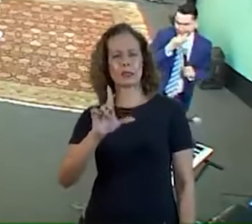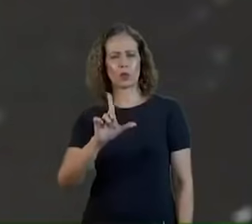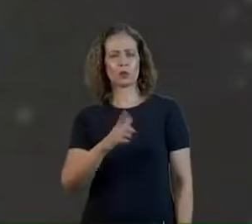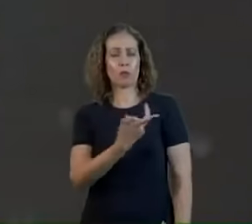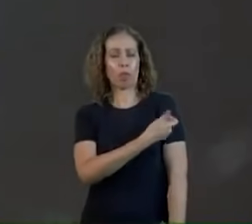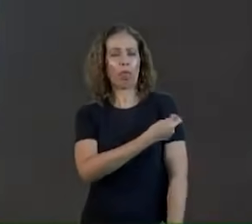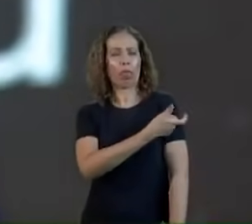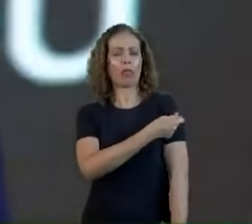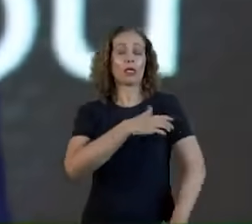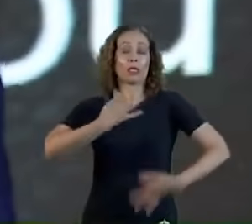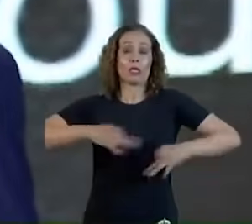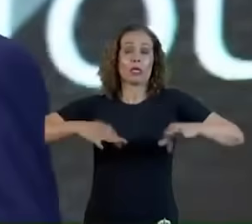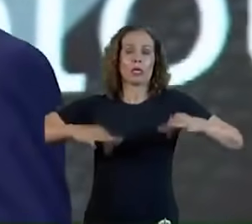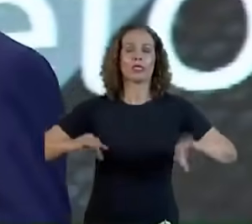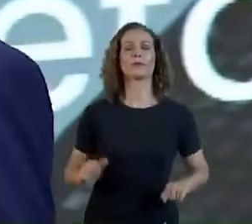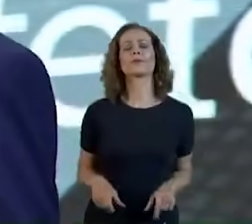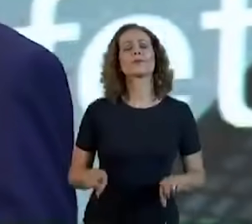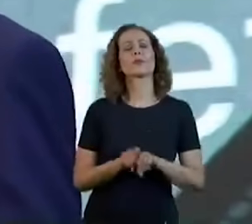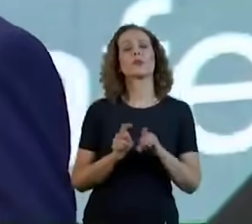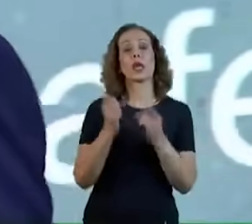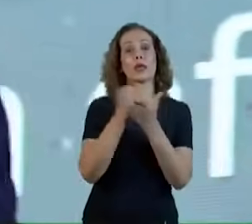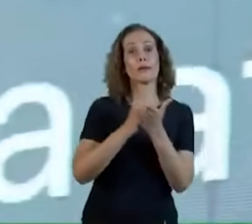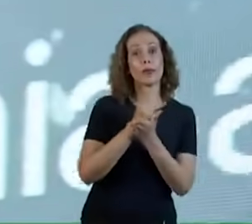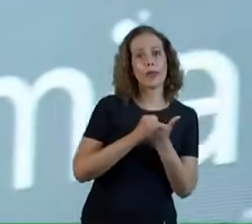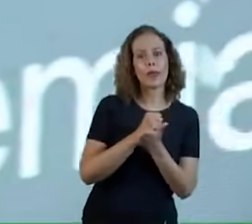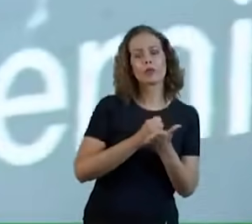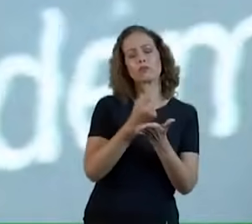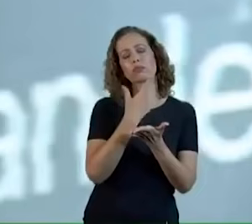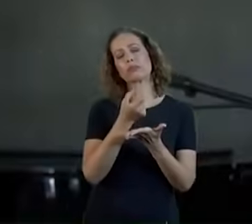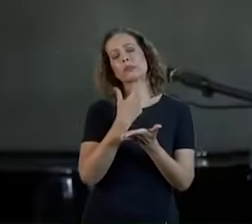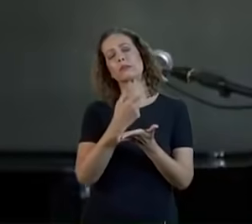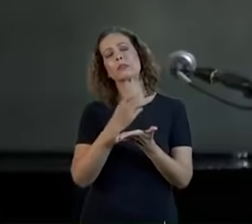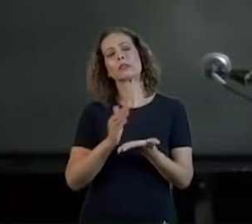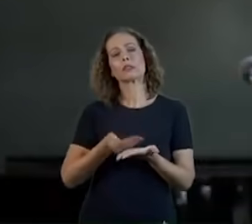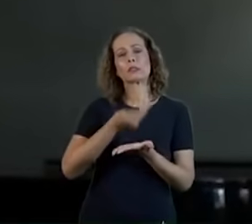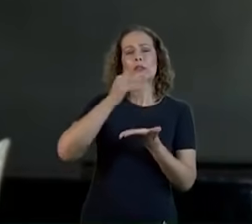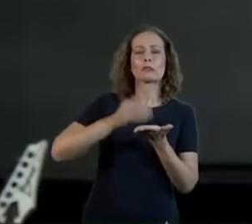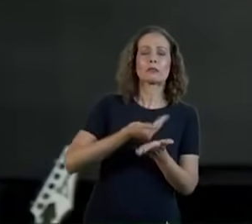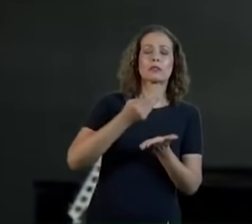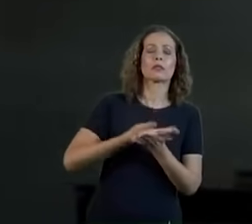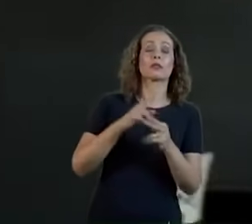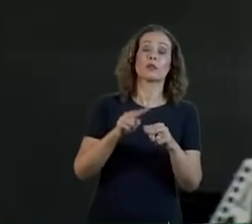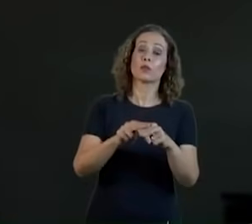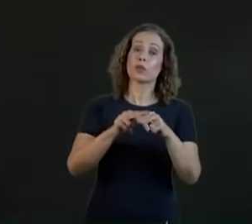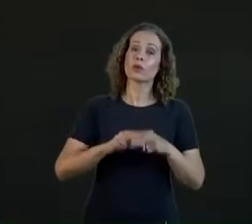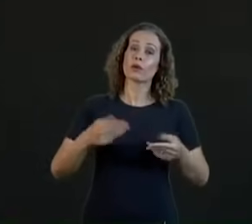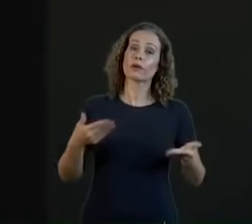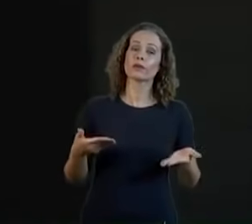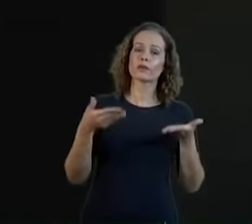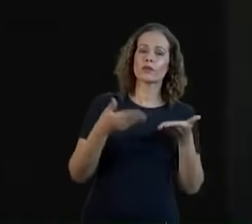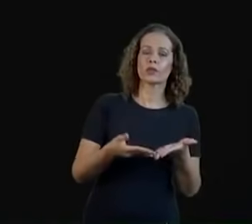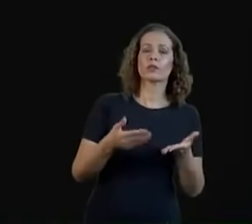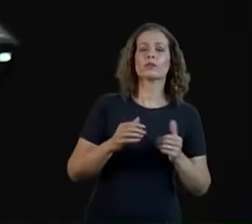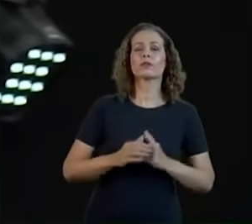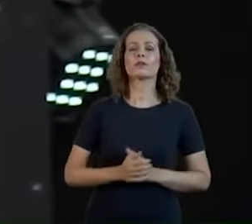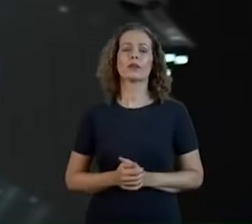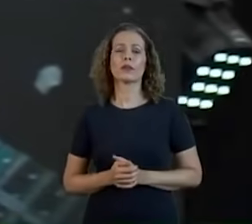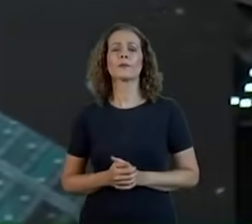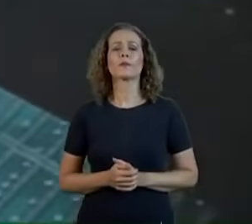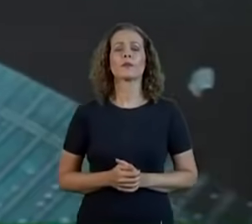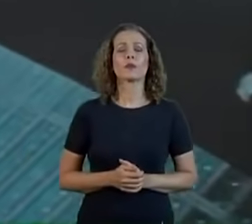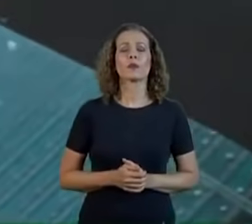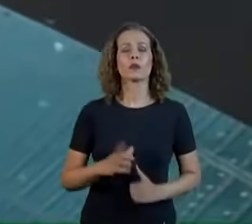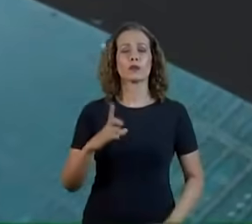antibiótico. E por causa desse reumatismo, e por causa desse antibiótico, eu desenvolvi no meu coração